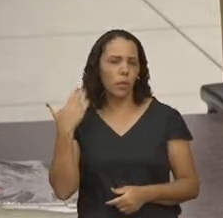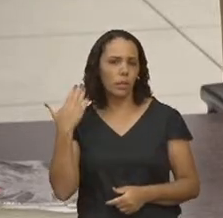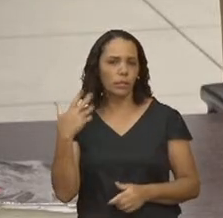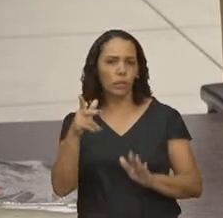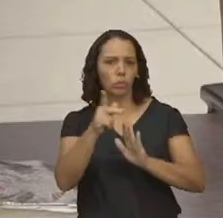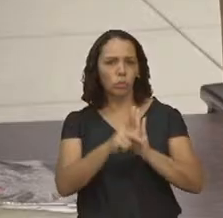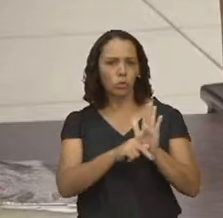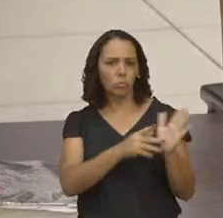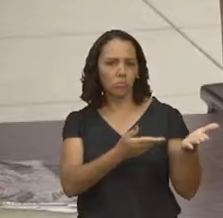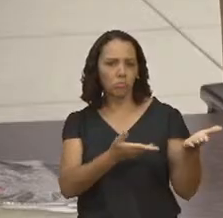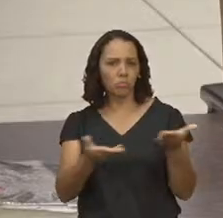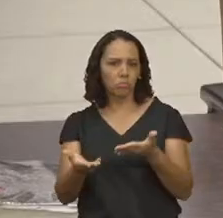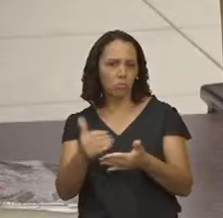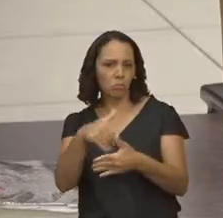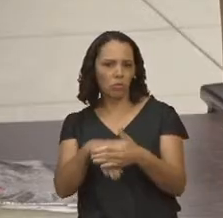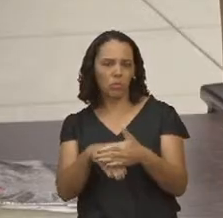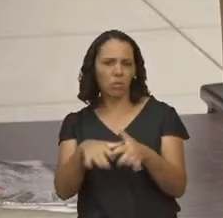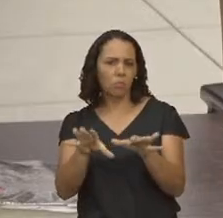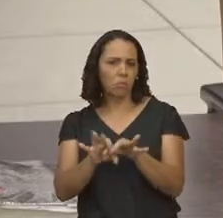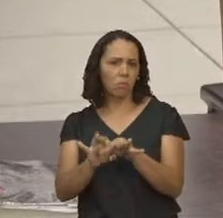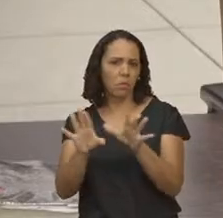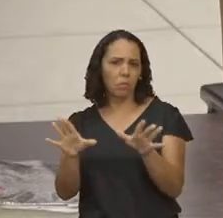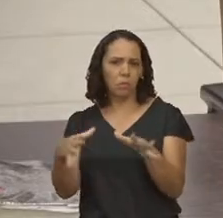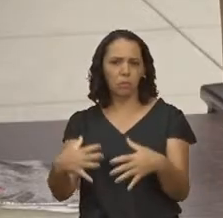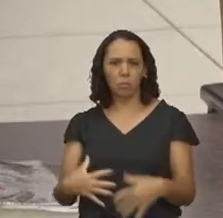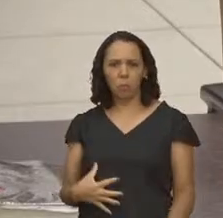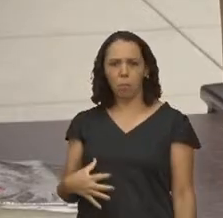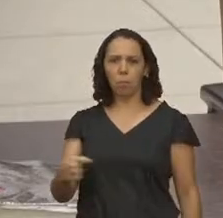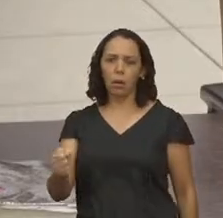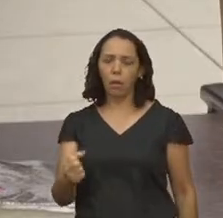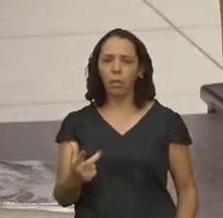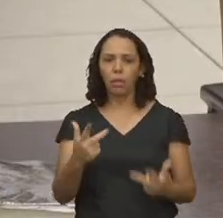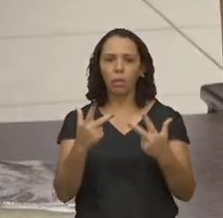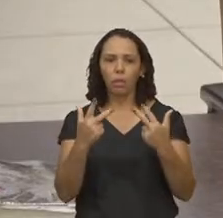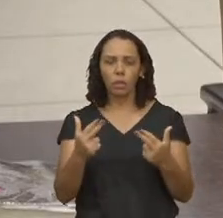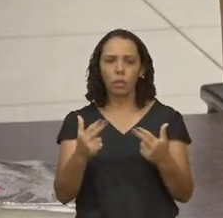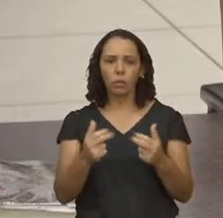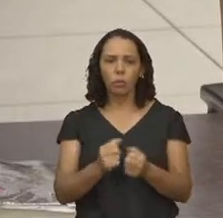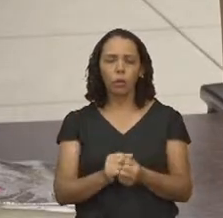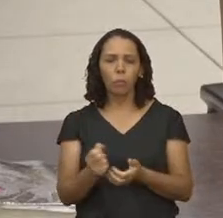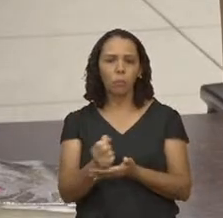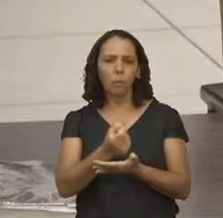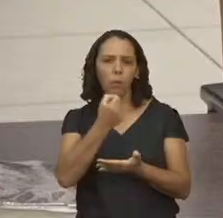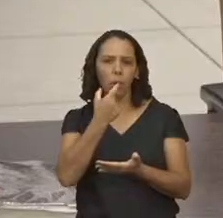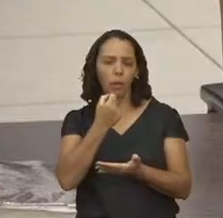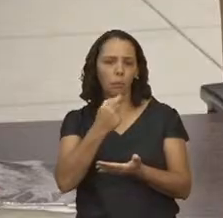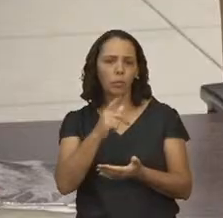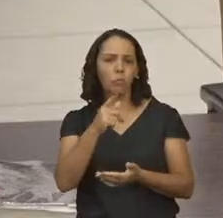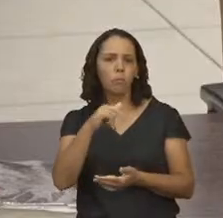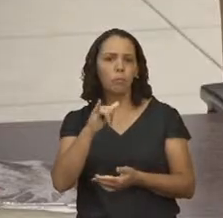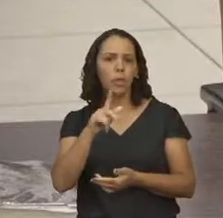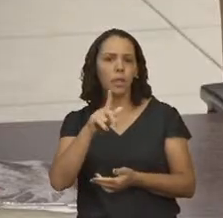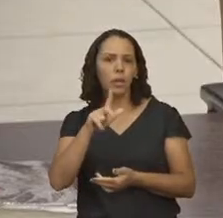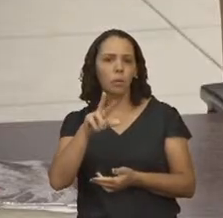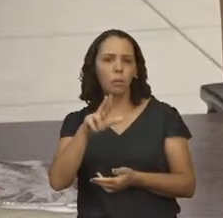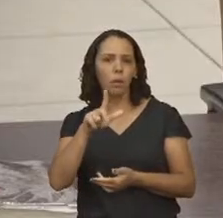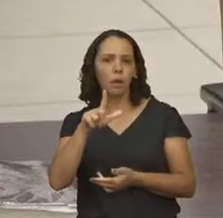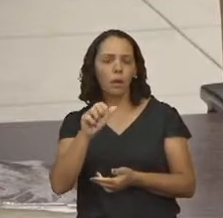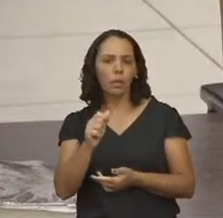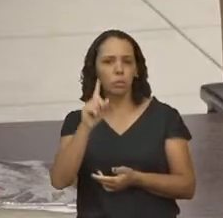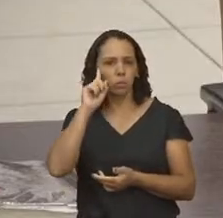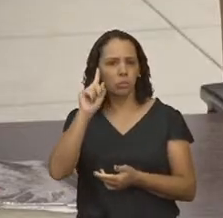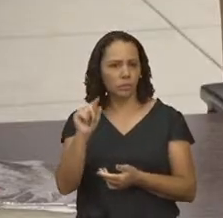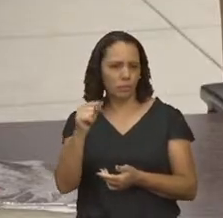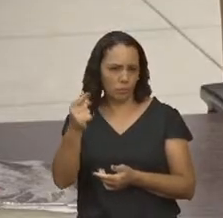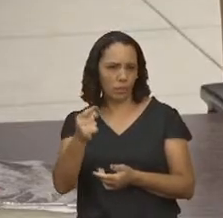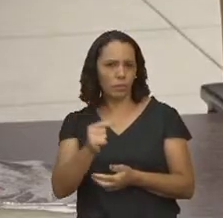projetos aqui para permitir o aborto, como foi o caso da pílula do dia seguinte. Então, quem acompanha meu mandato sabe.